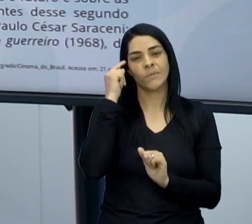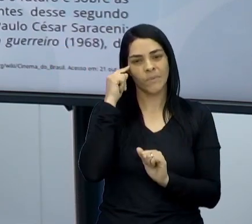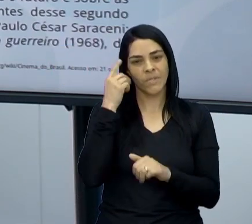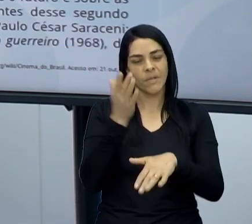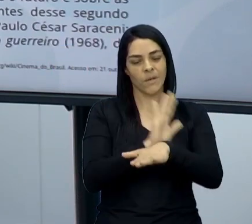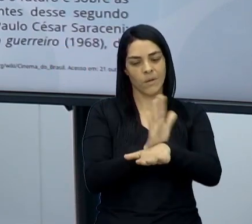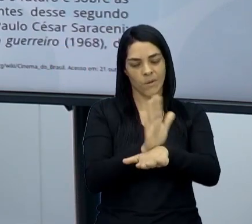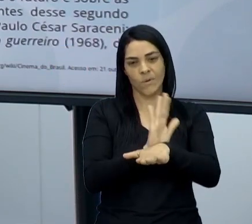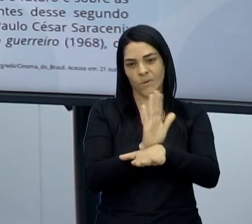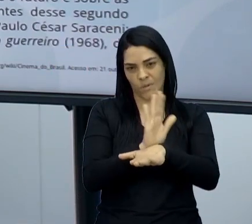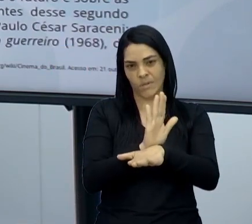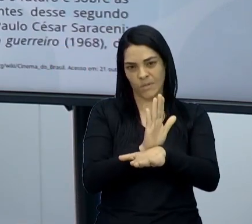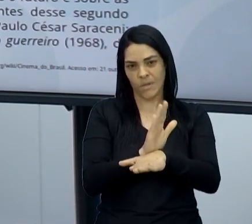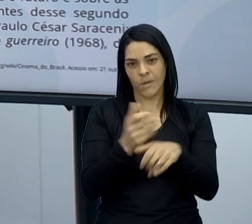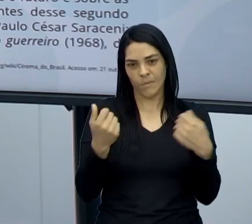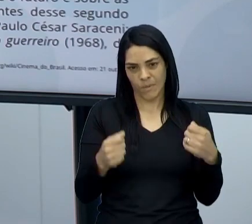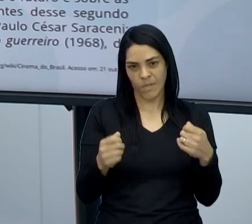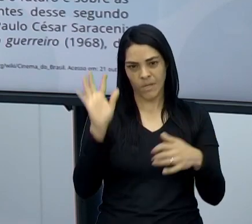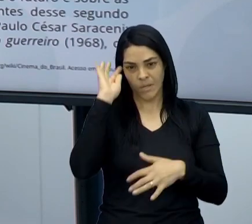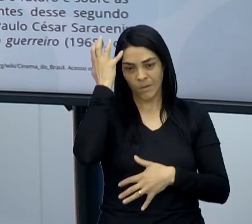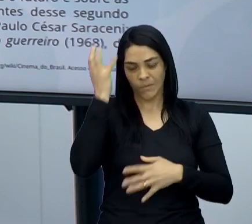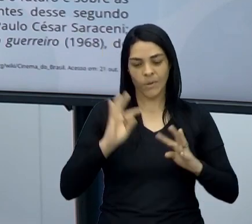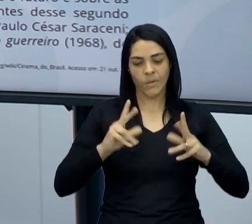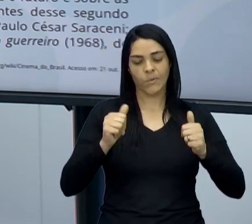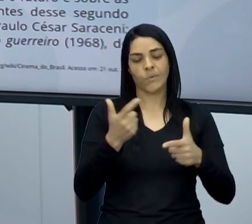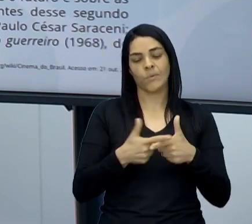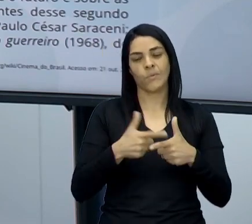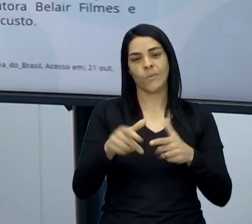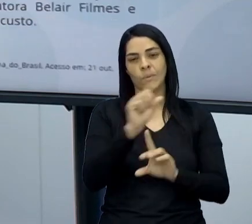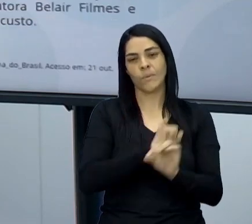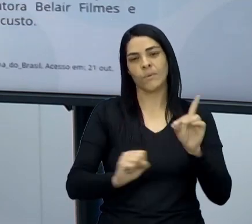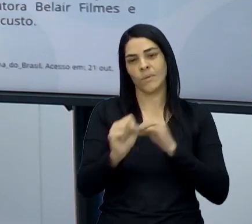tudo, inclusive os problemas sociais. Daí o cinema novo, que deixou